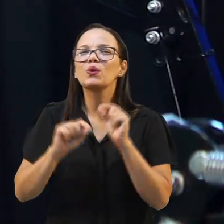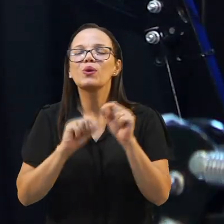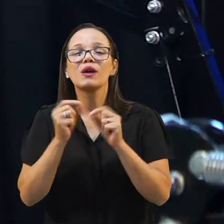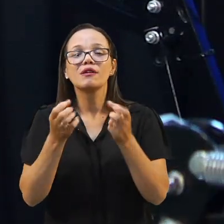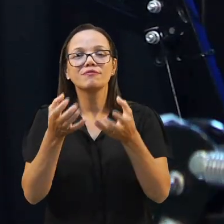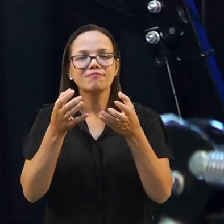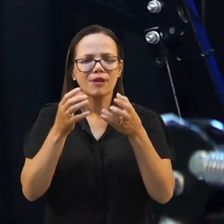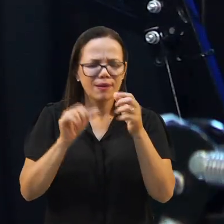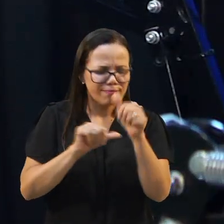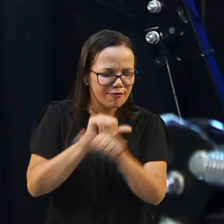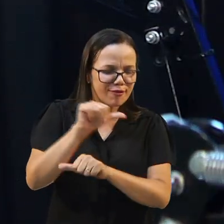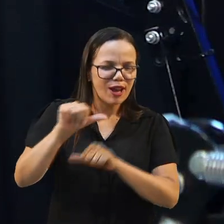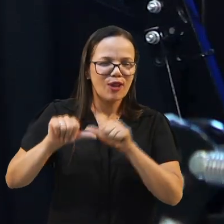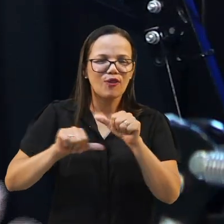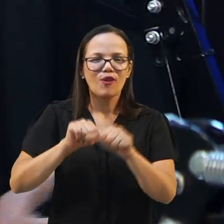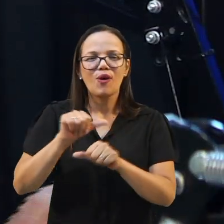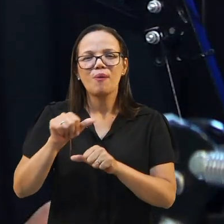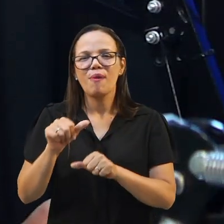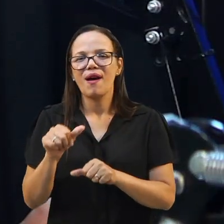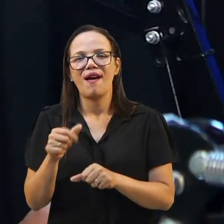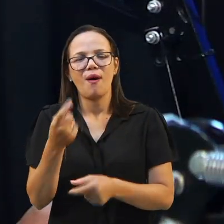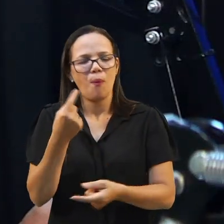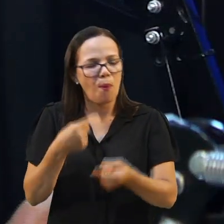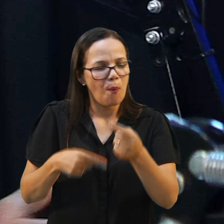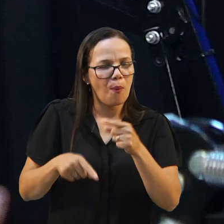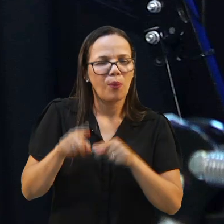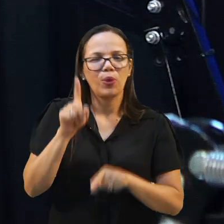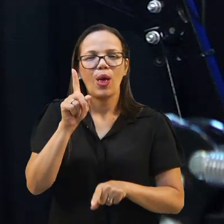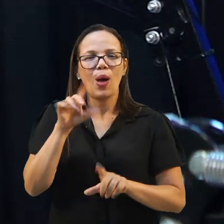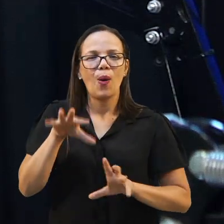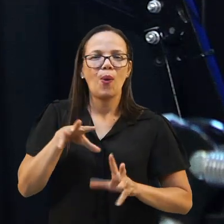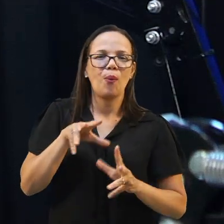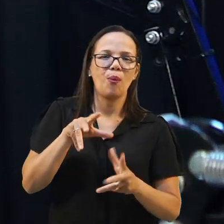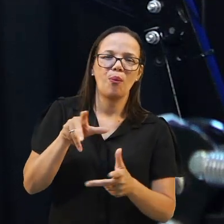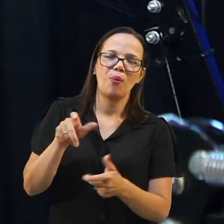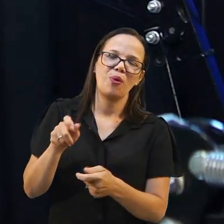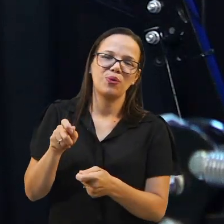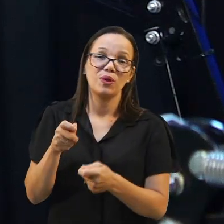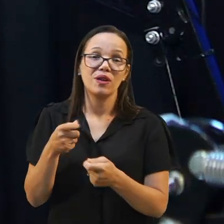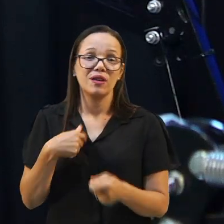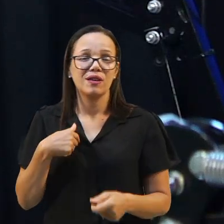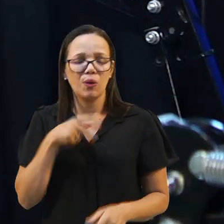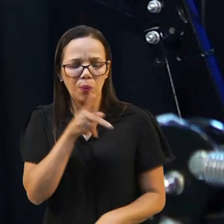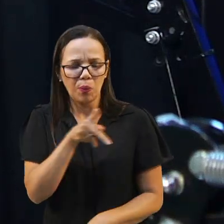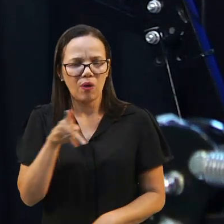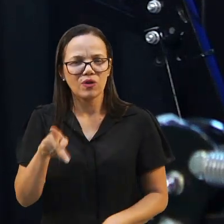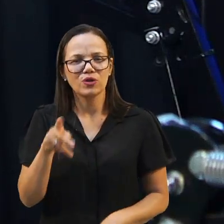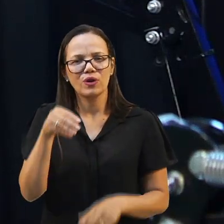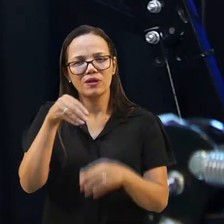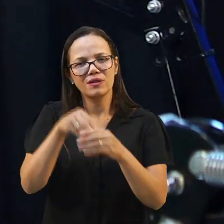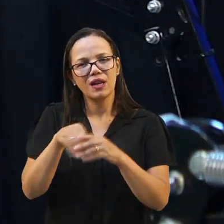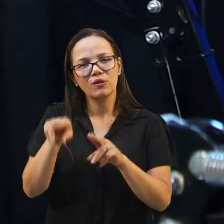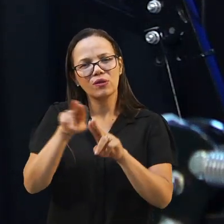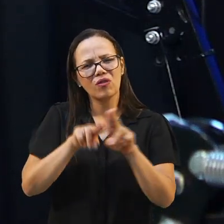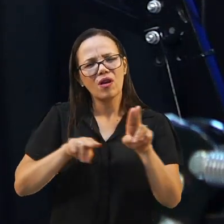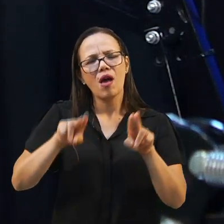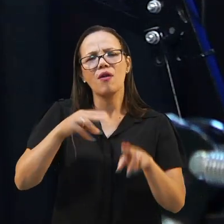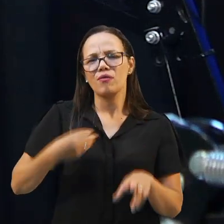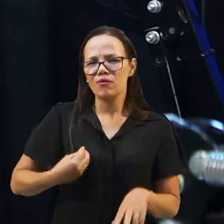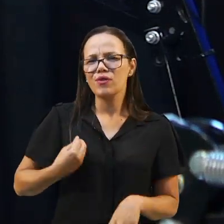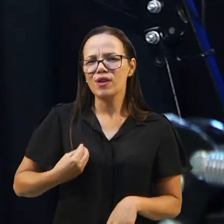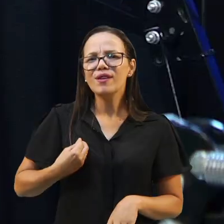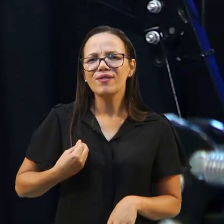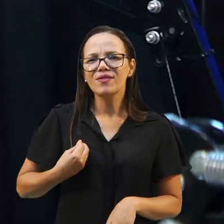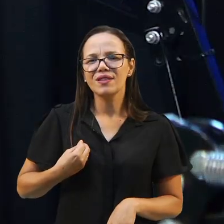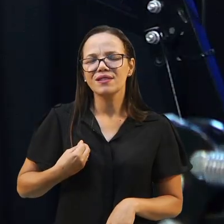querer transformar o mundo, e a gente, como professor universitário, a gente vive muito isso, sabe, Vitor